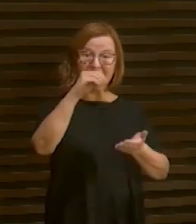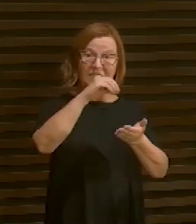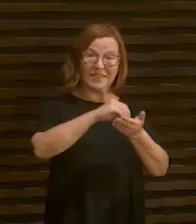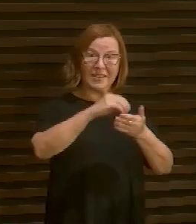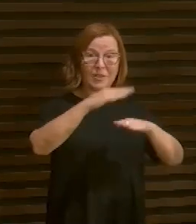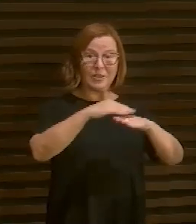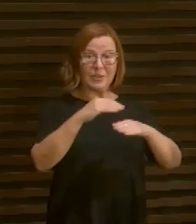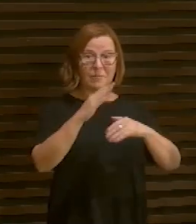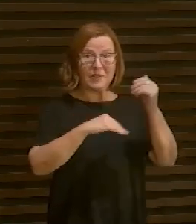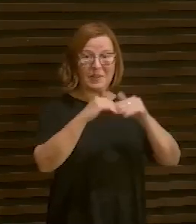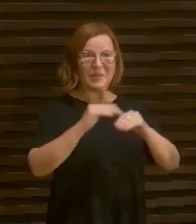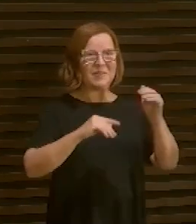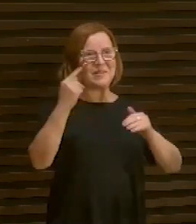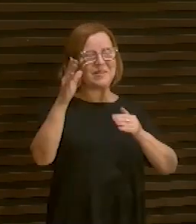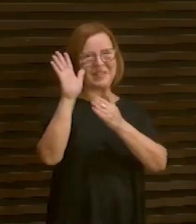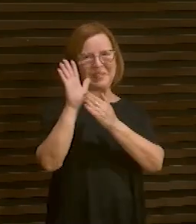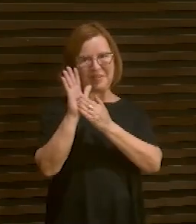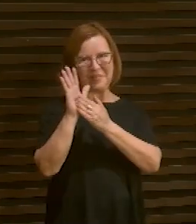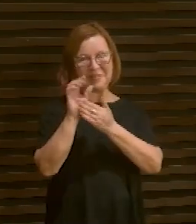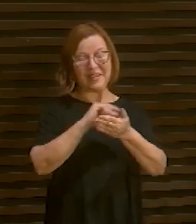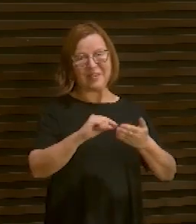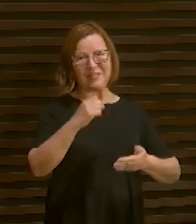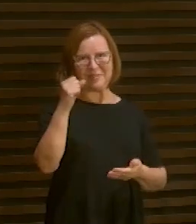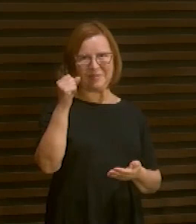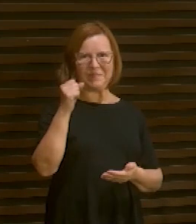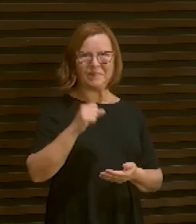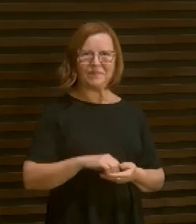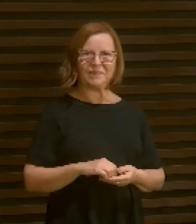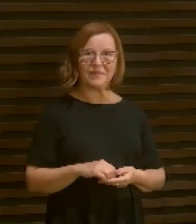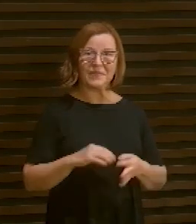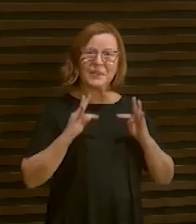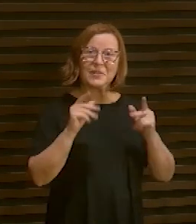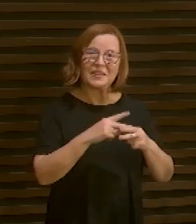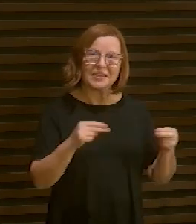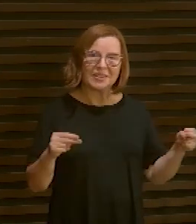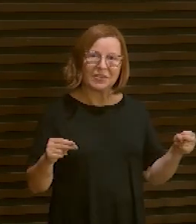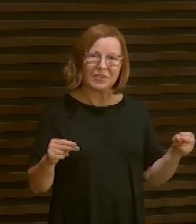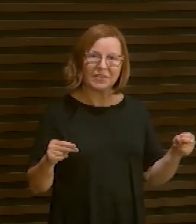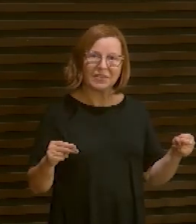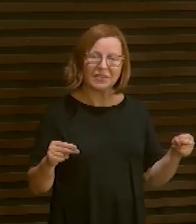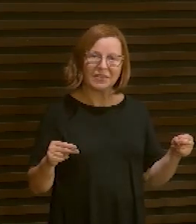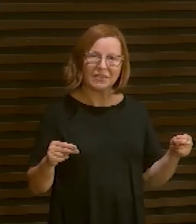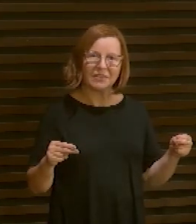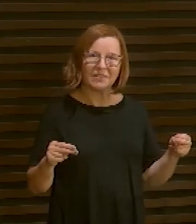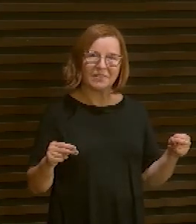constituíste sobre as obras das tuas mãos. Verso 8. Todas as